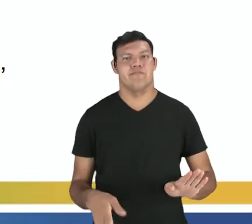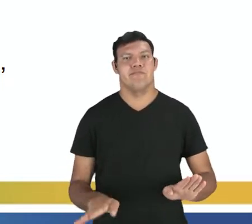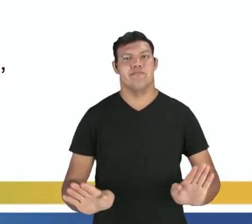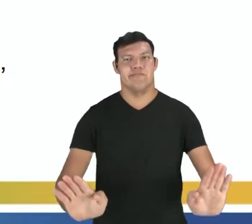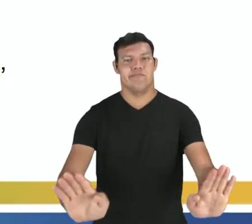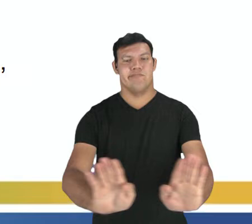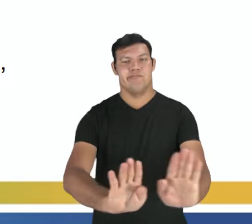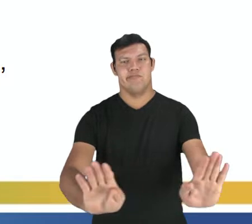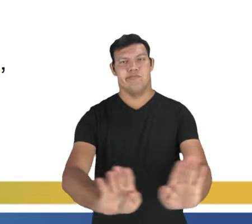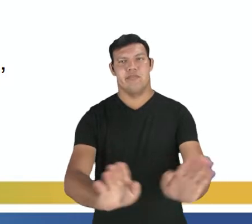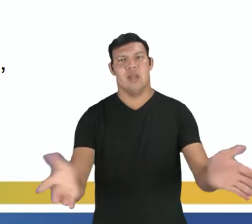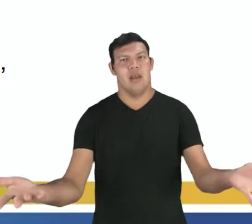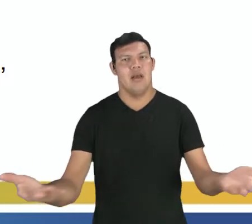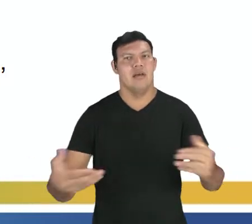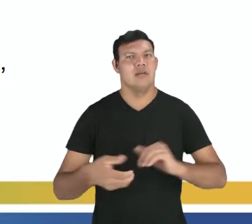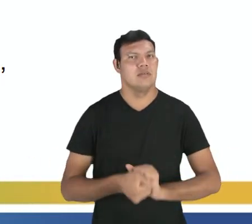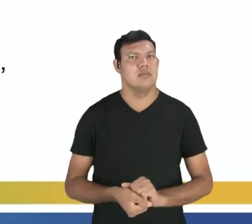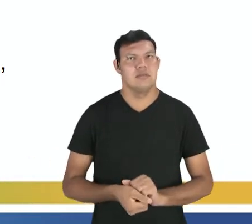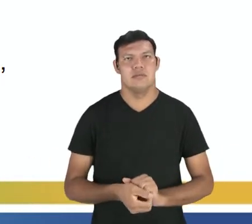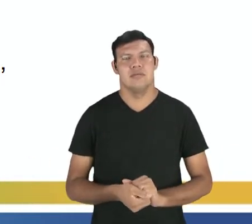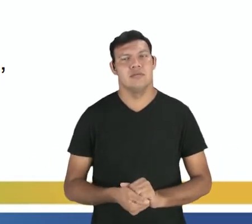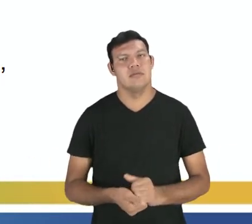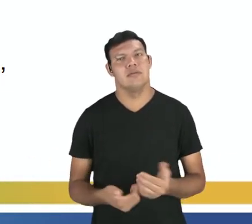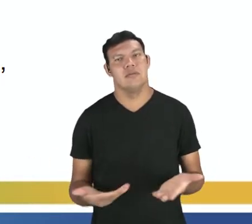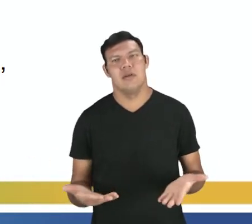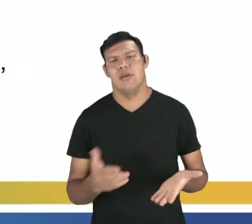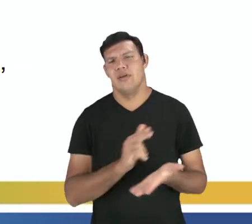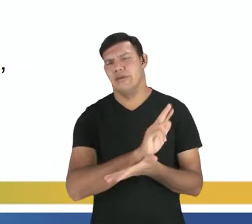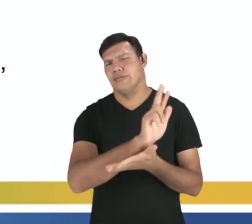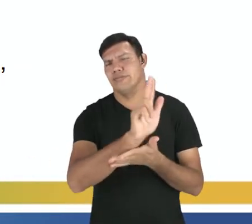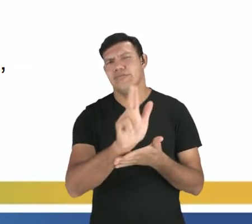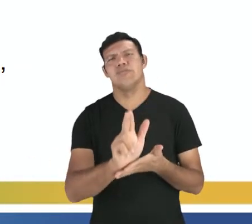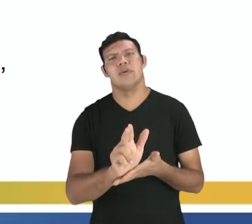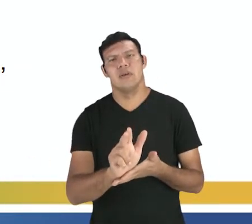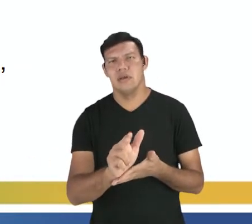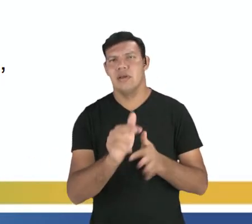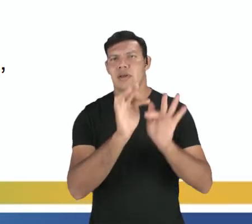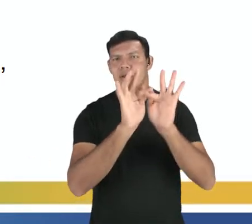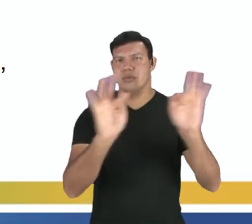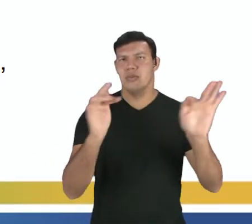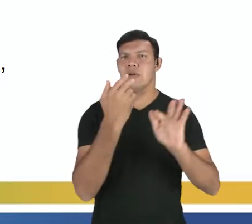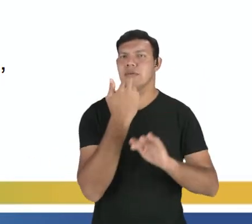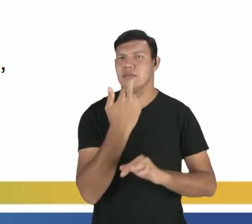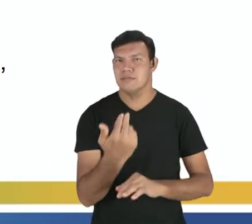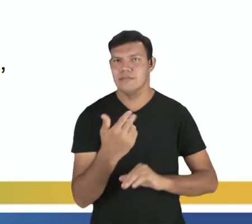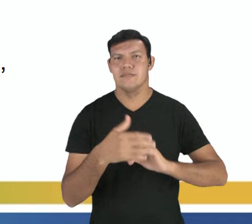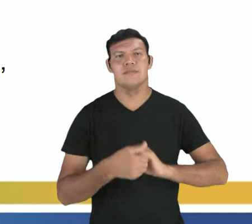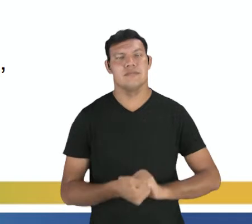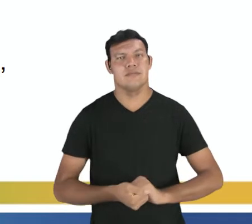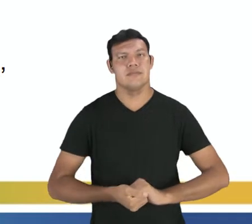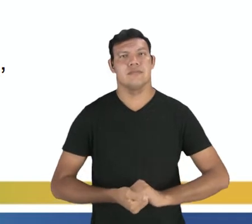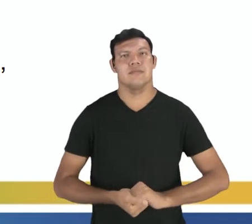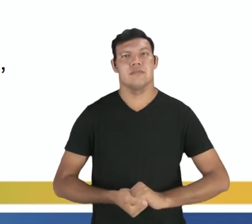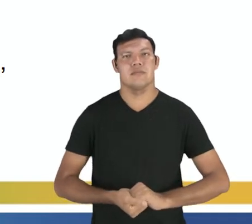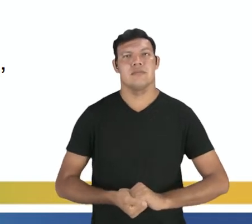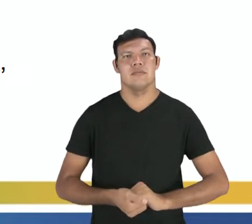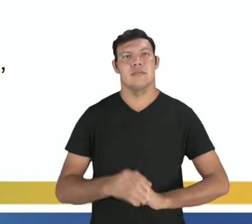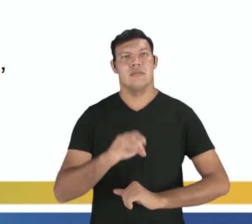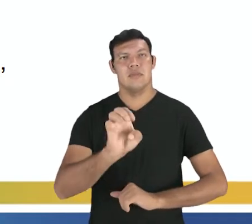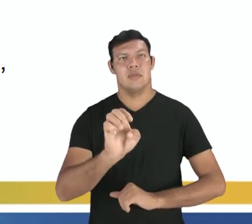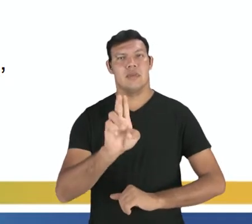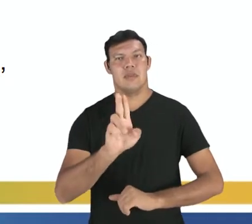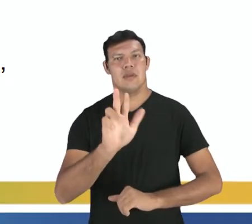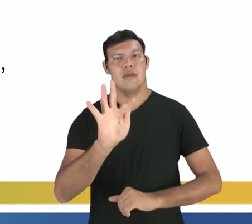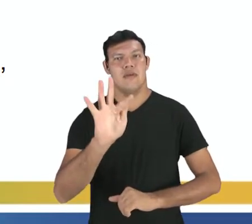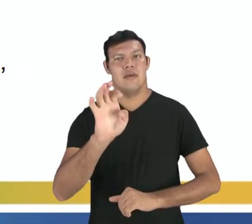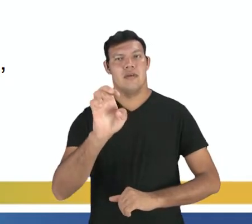para melhor, foi para a terra dos pés juntos, enfim, existem algumas expressões que são eufemismos para